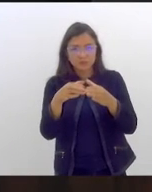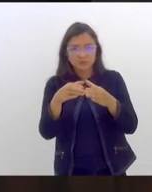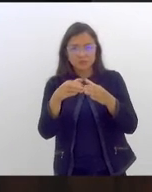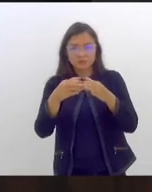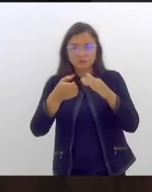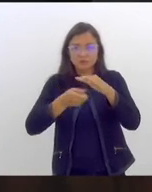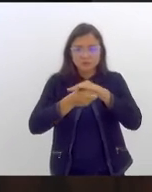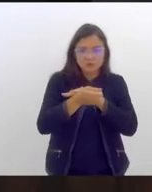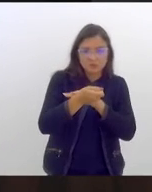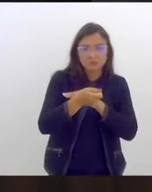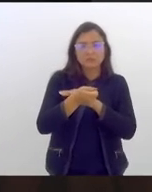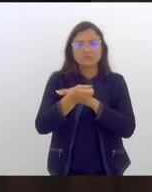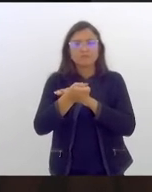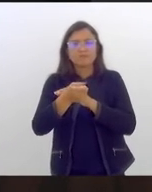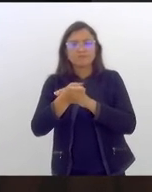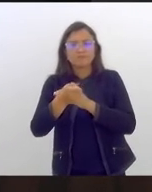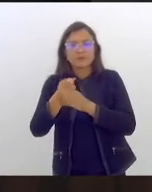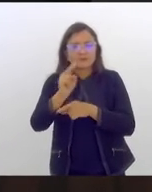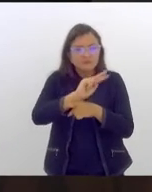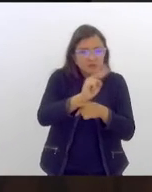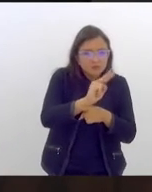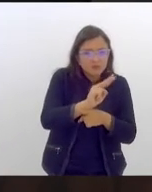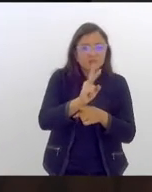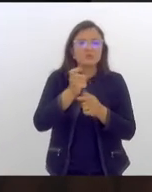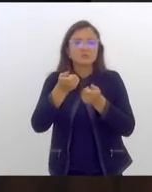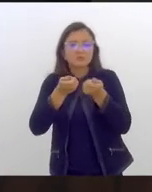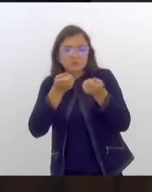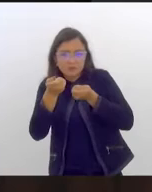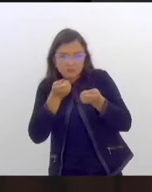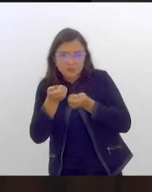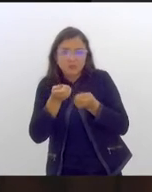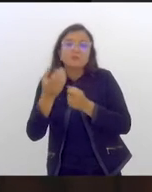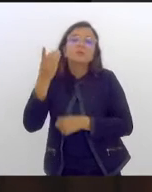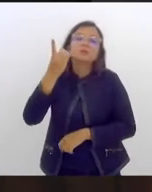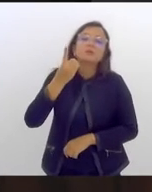Finanças financeira e controle deputado